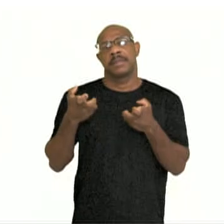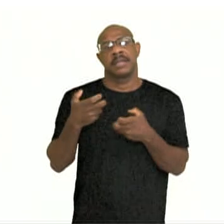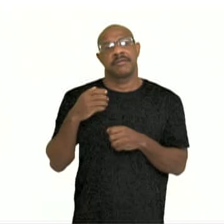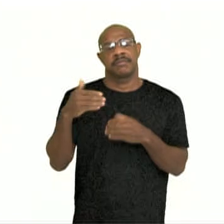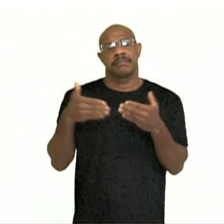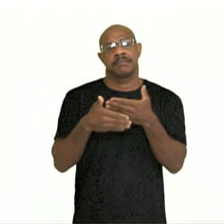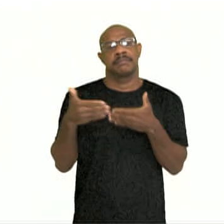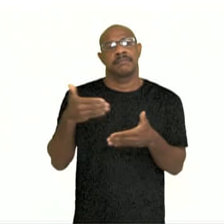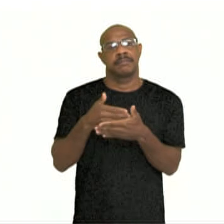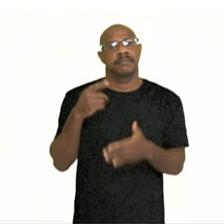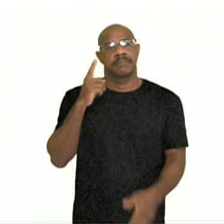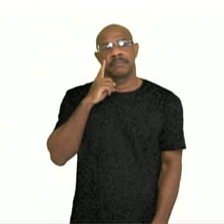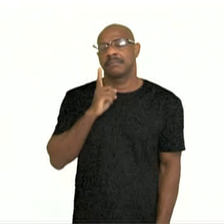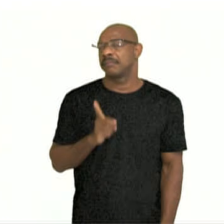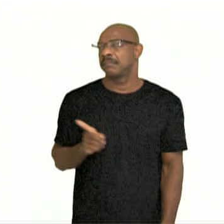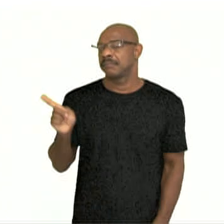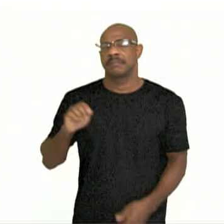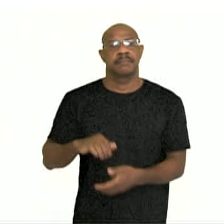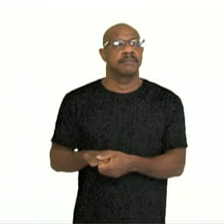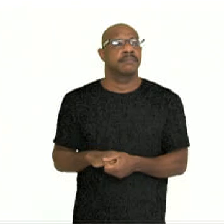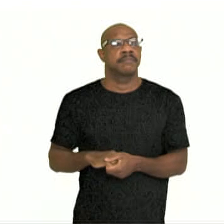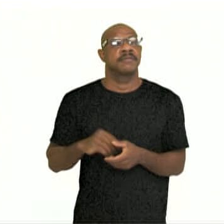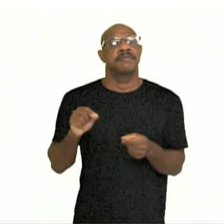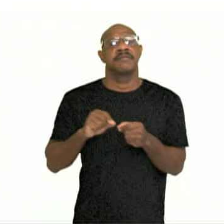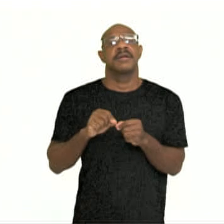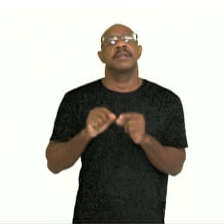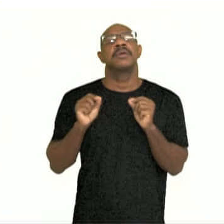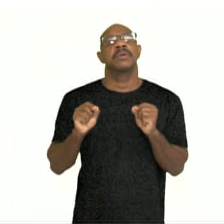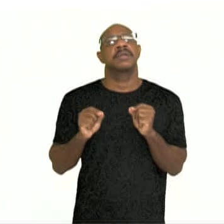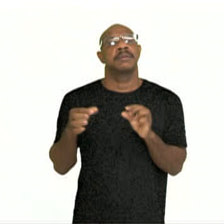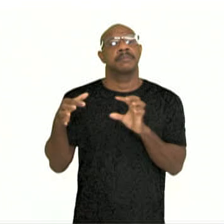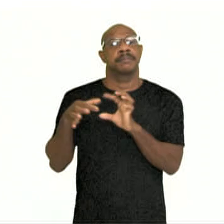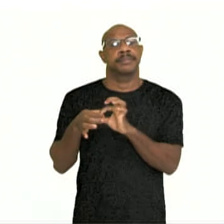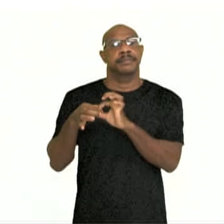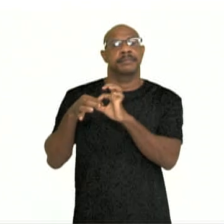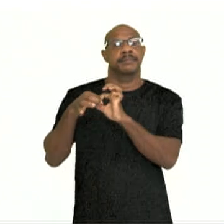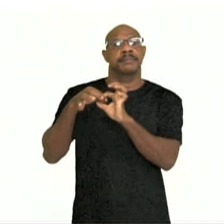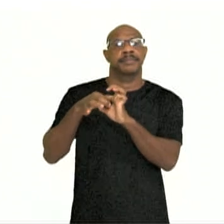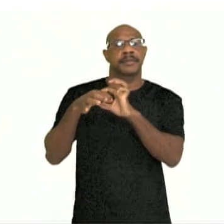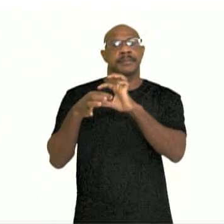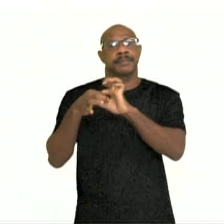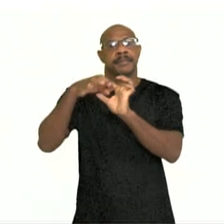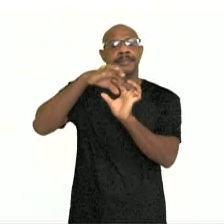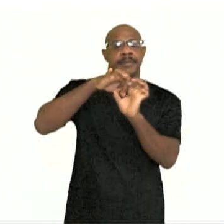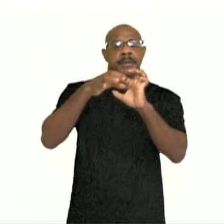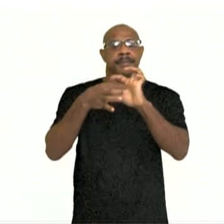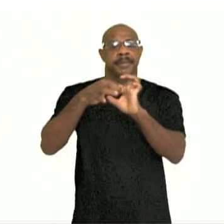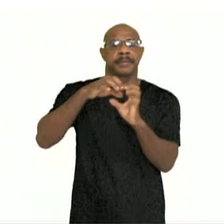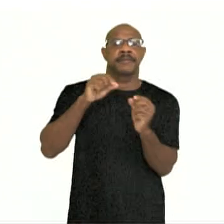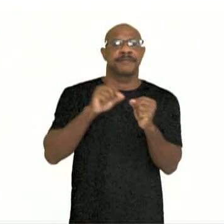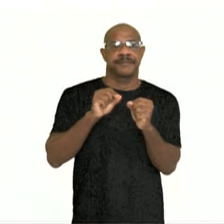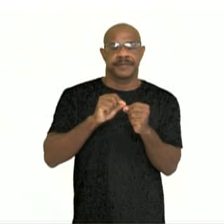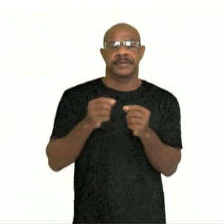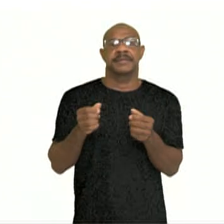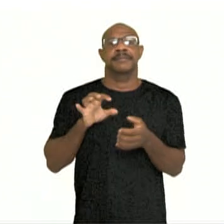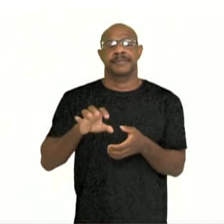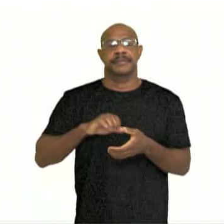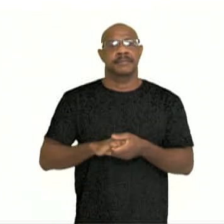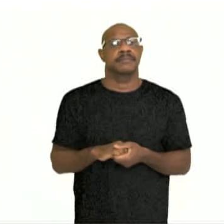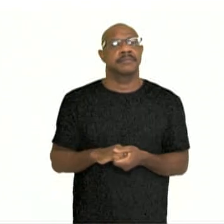slide, então os átomos eles vão fazer ligações químicas e essas ligações químicas,